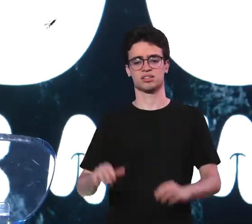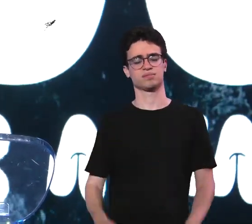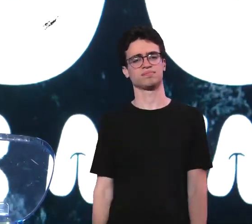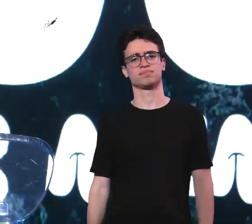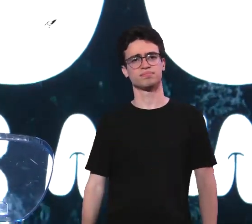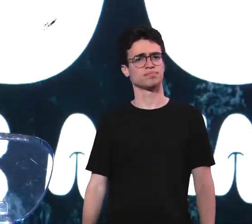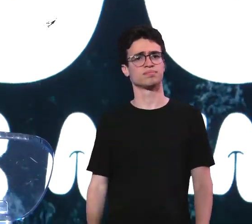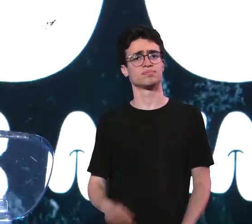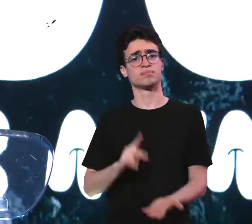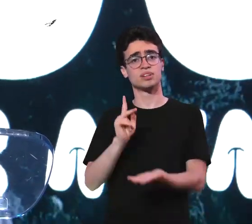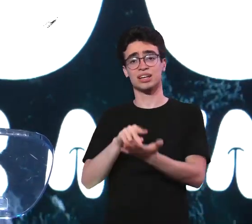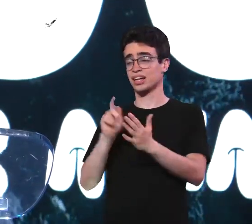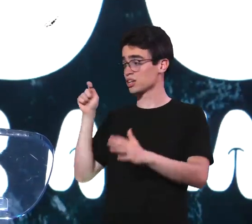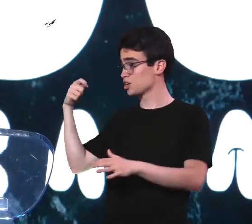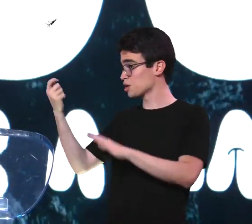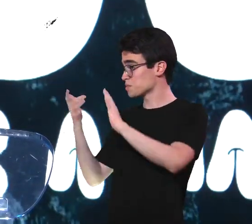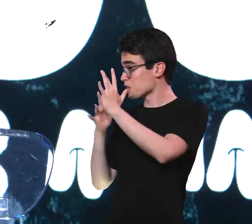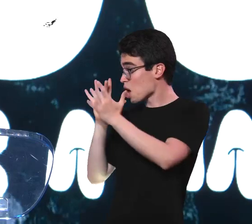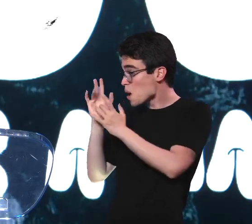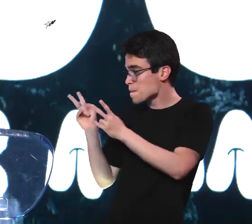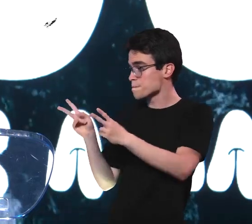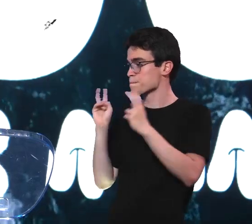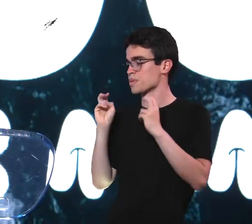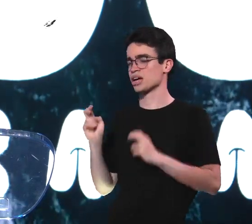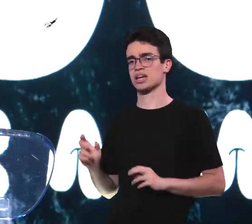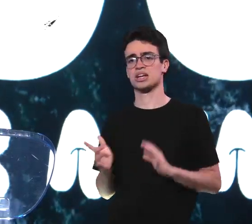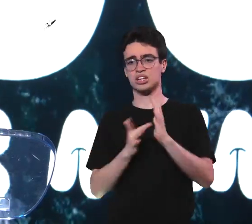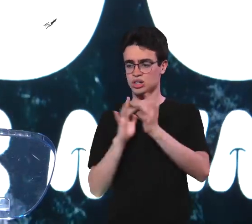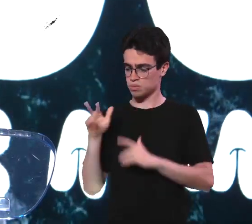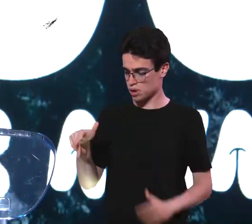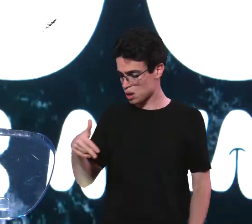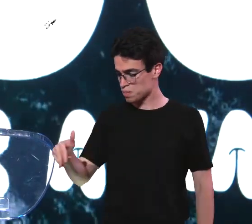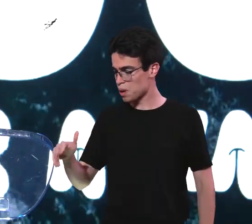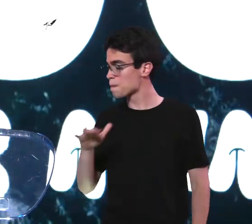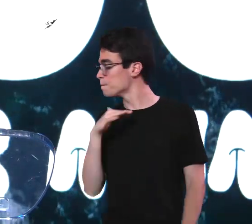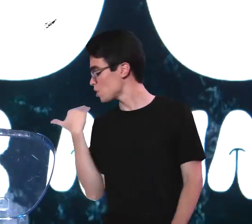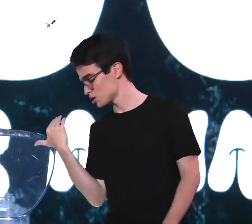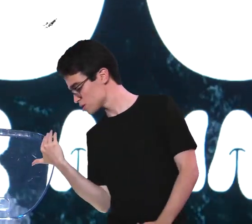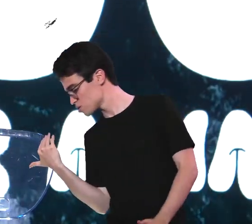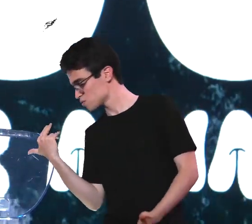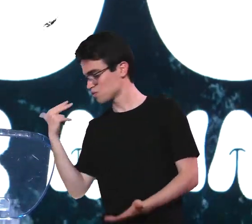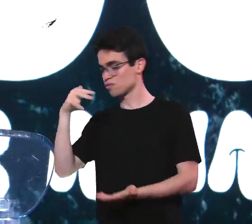a gente pode ver isso em Jesus, onde ele passava, mortos ressuscitavam.